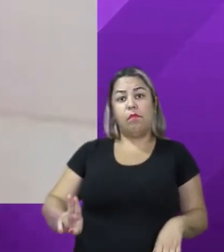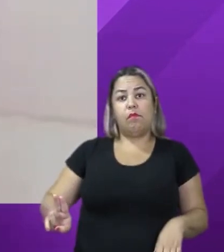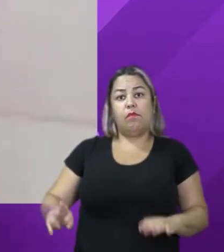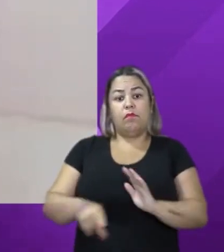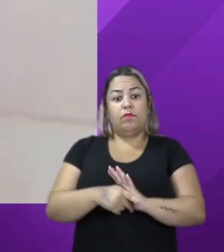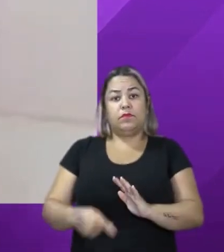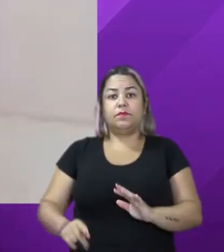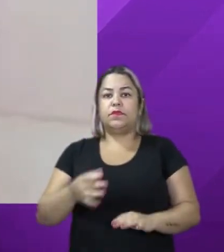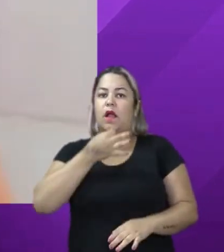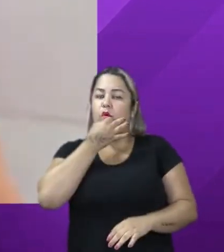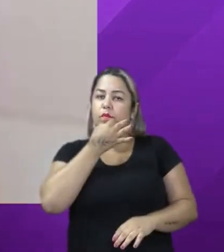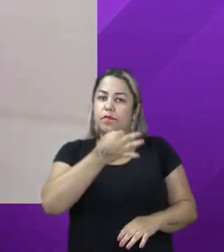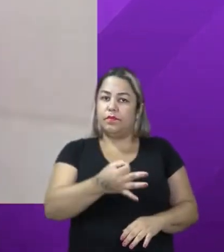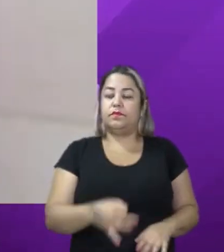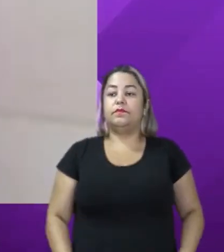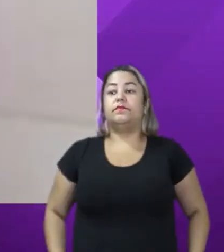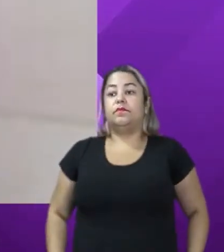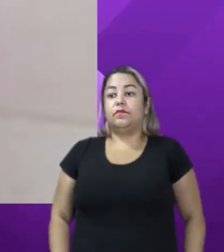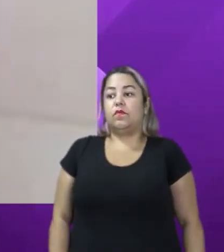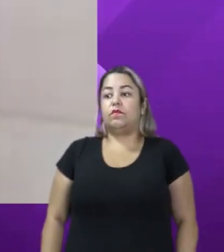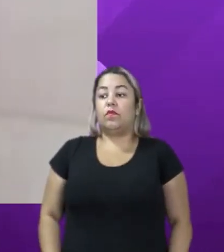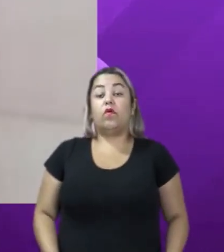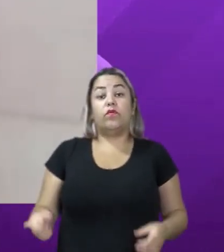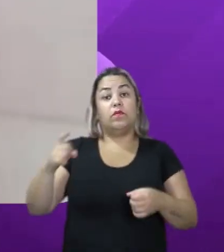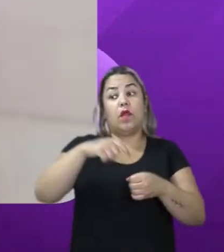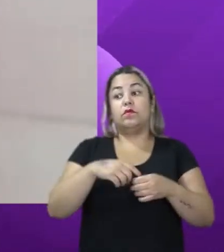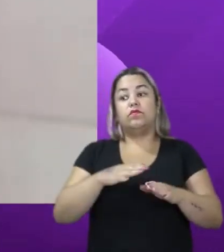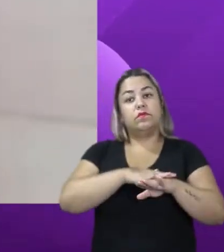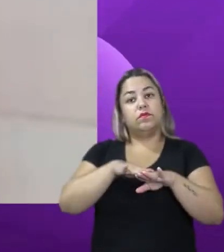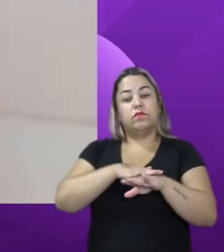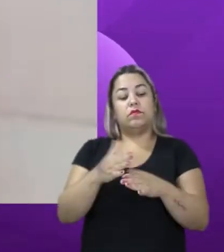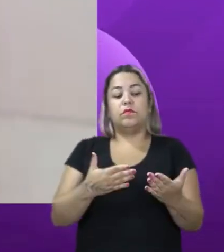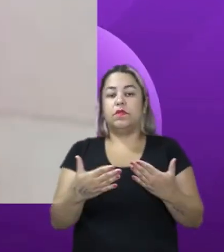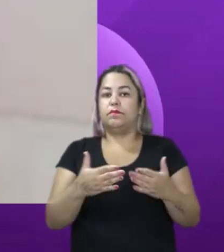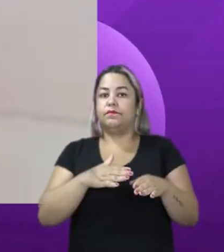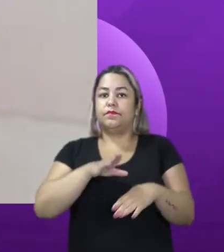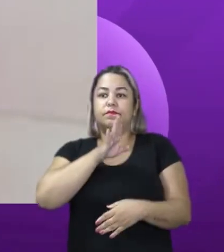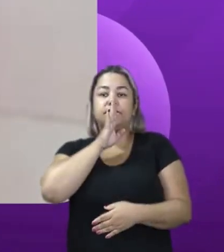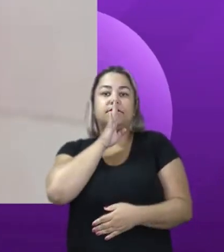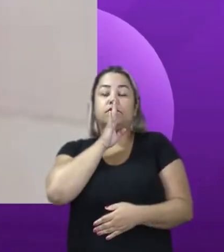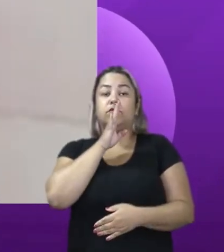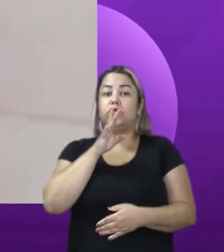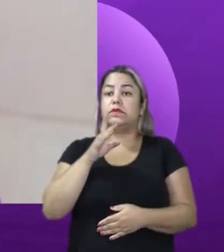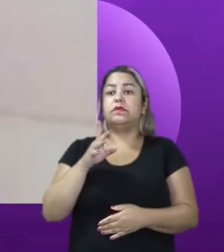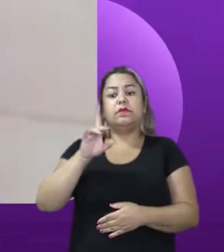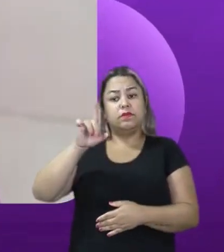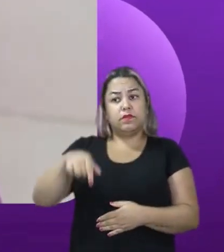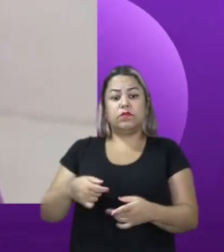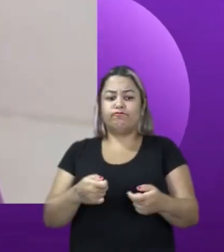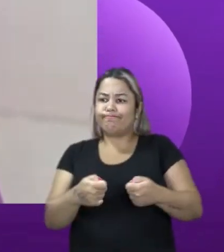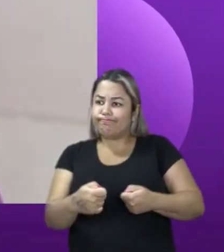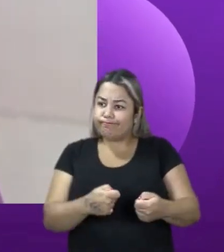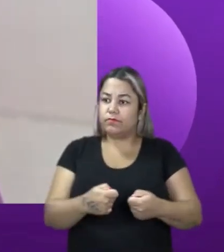para dar a sua opinião, e aí volta para o que a gente conversou no início, né? Para que a gente fique calada, para que a gente seja